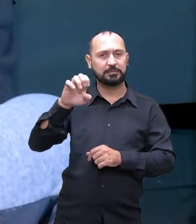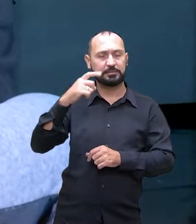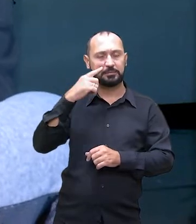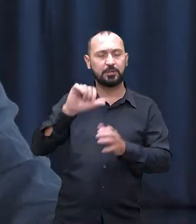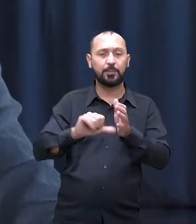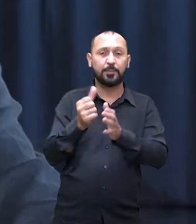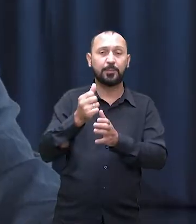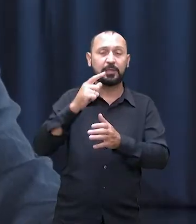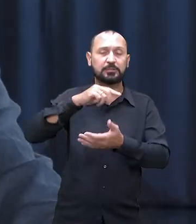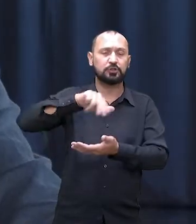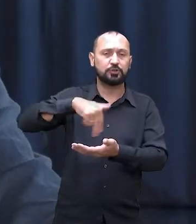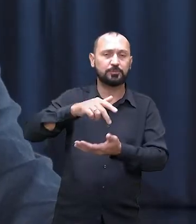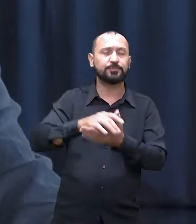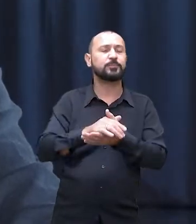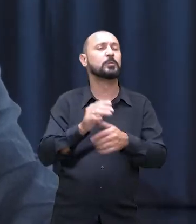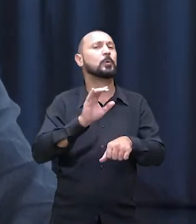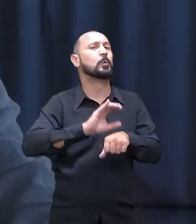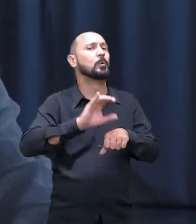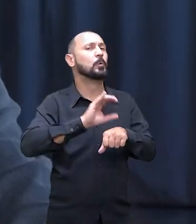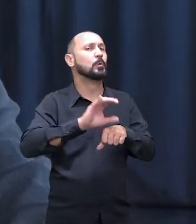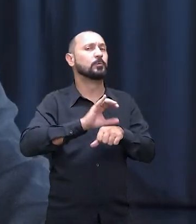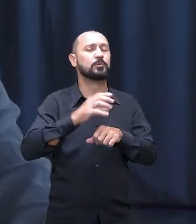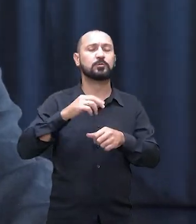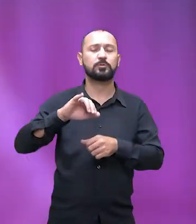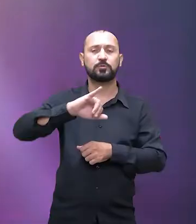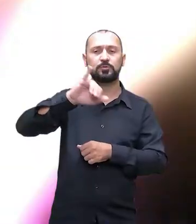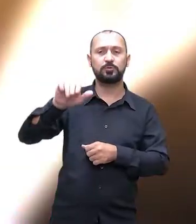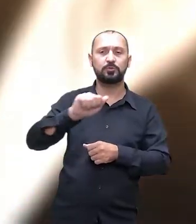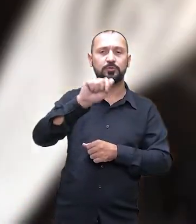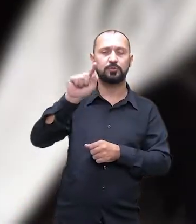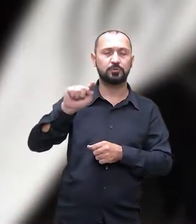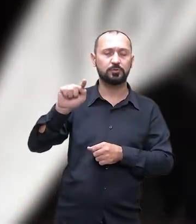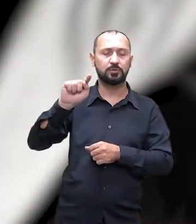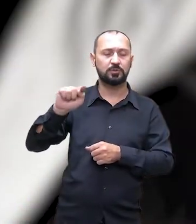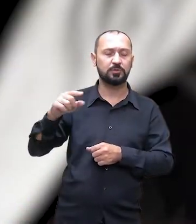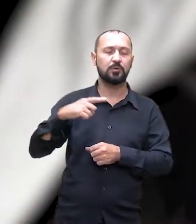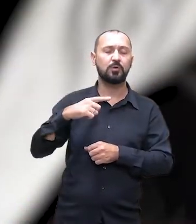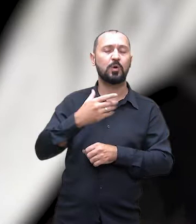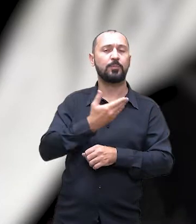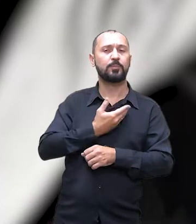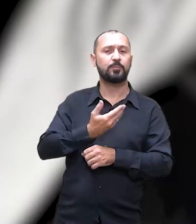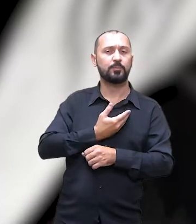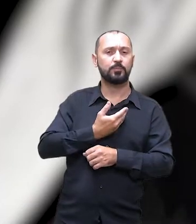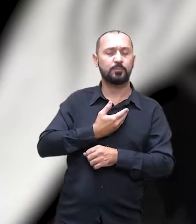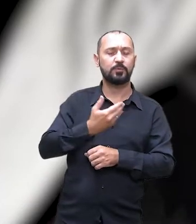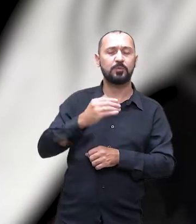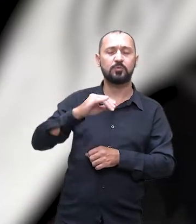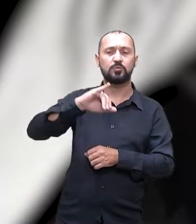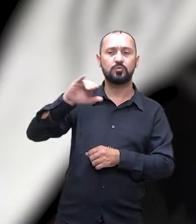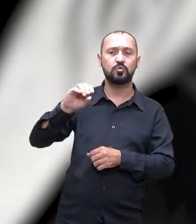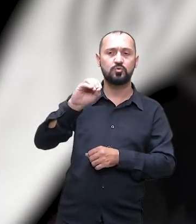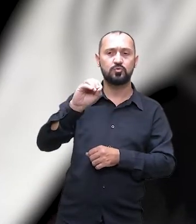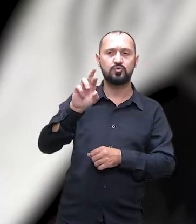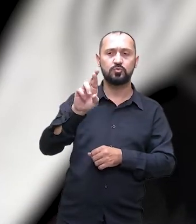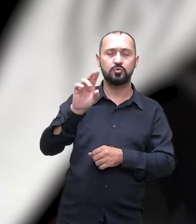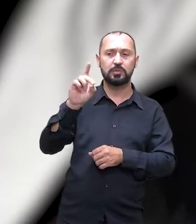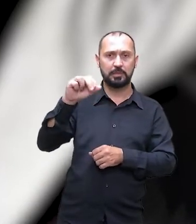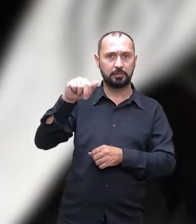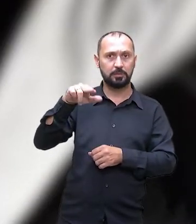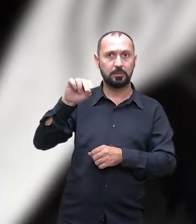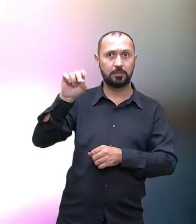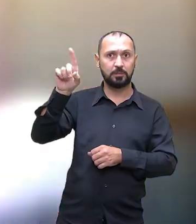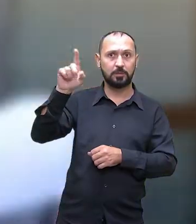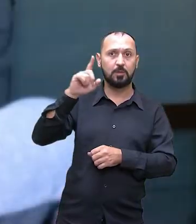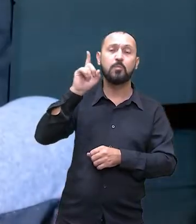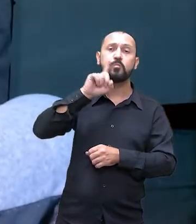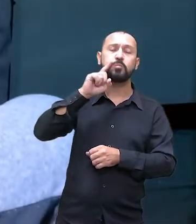de Dança, e no curso que eu fazia de jazz, Gus Giordano, um professor americano, da TV americana, dando